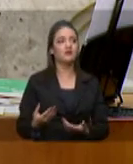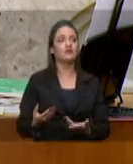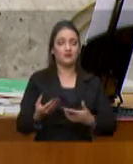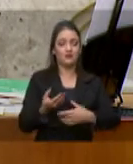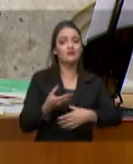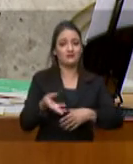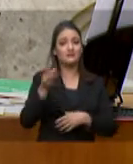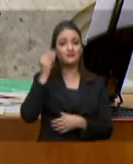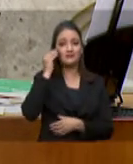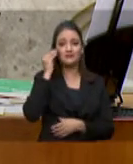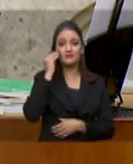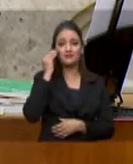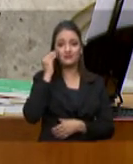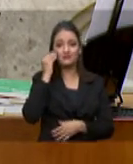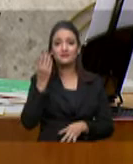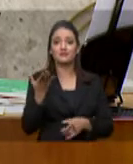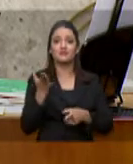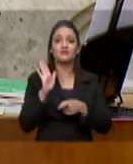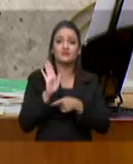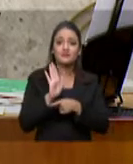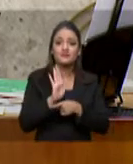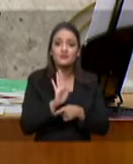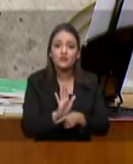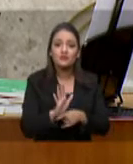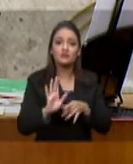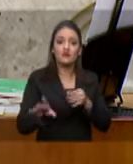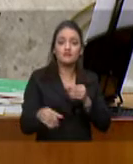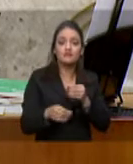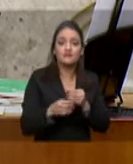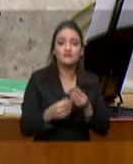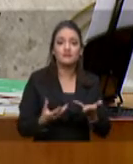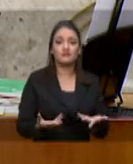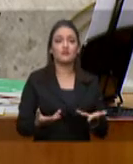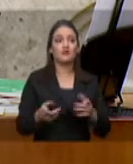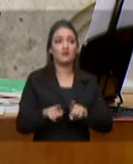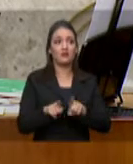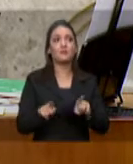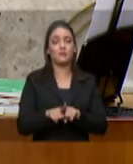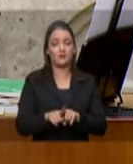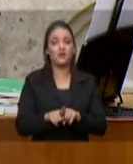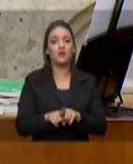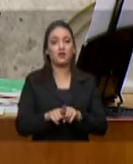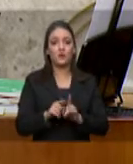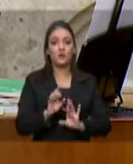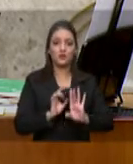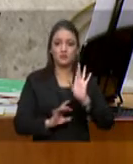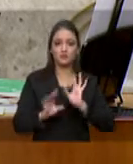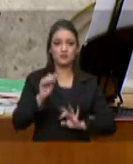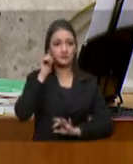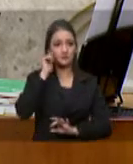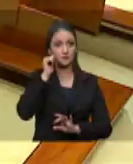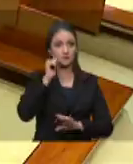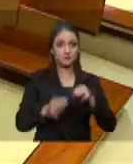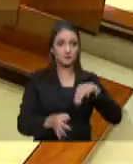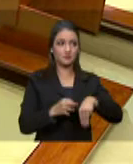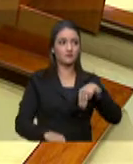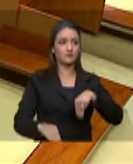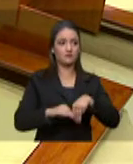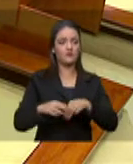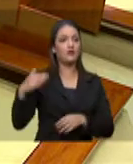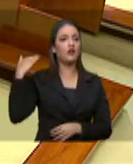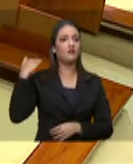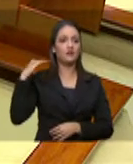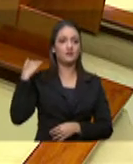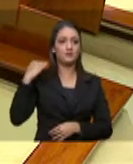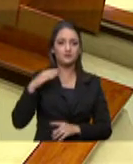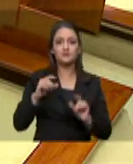não só com Vossa Excelência, mas de modo até especial com a ministra Carmen Lúcia, na